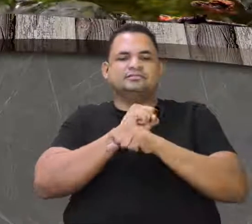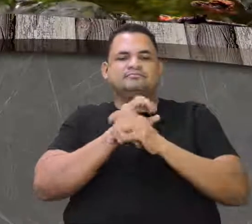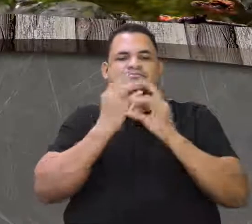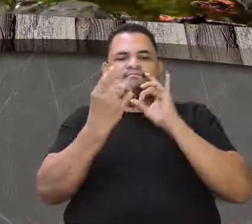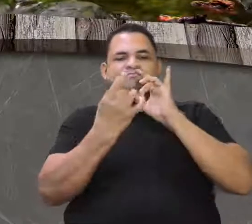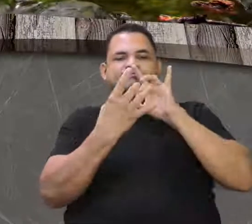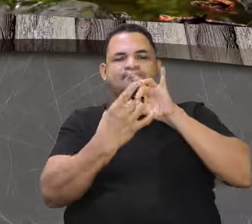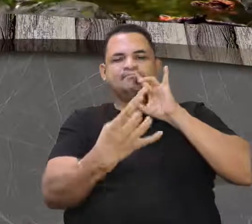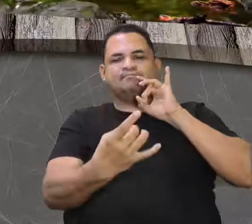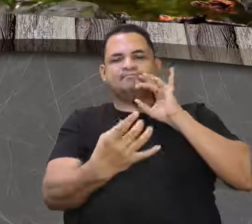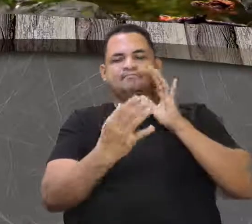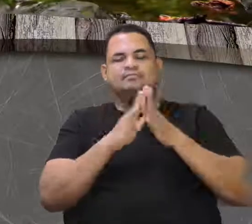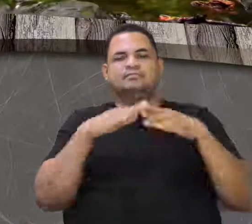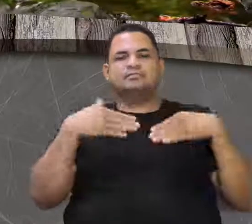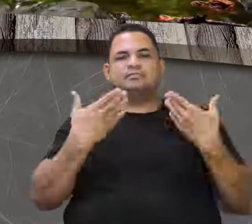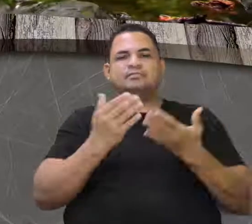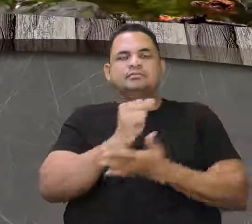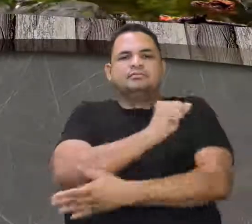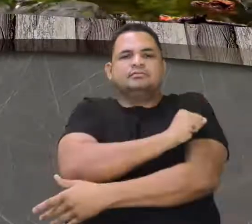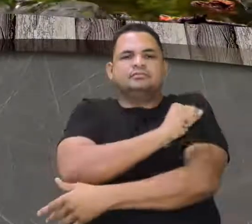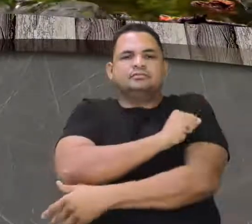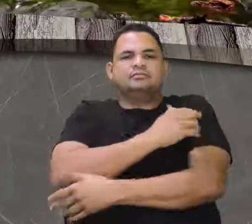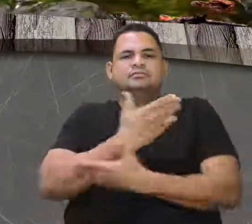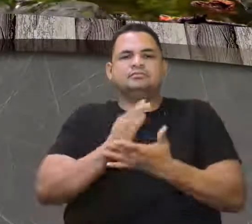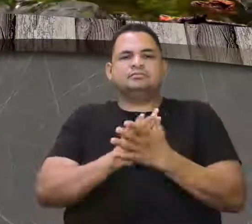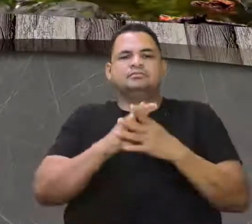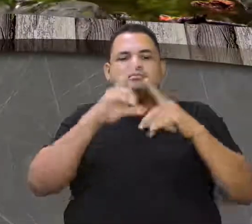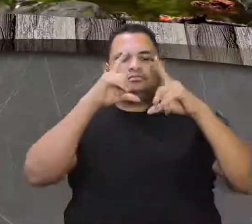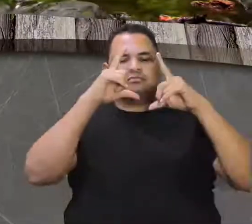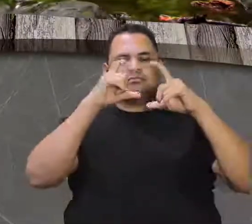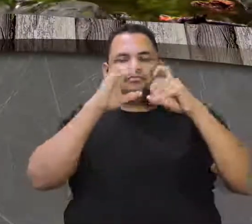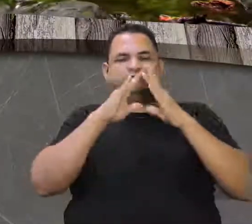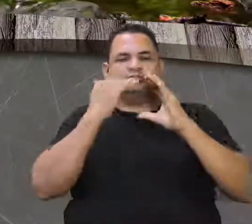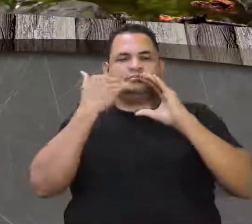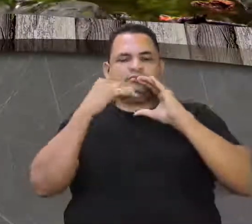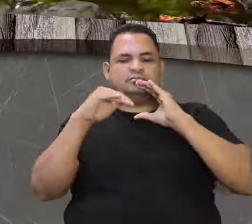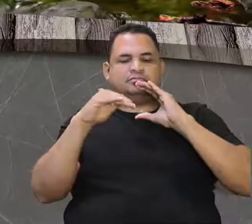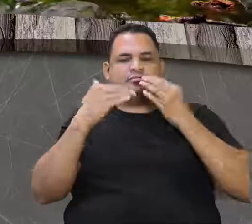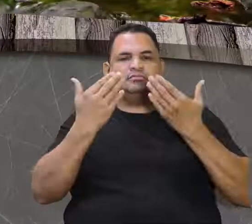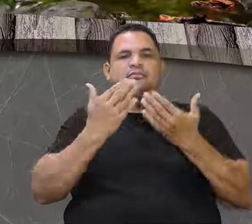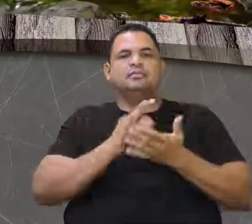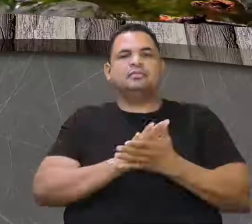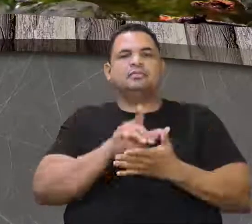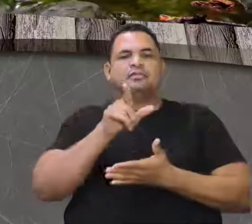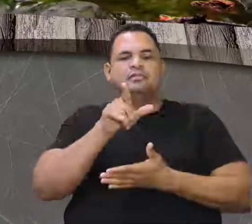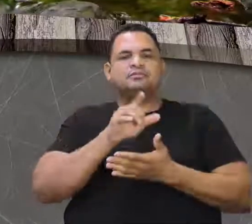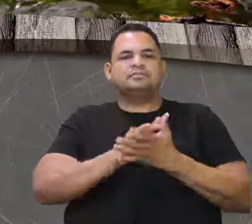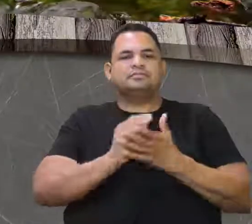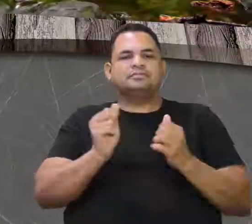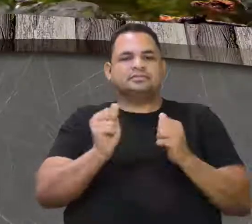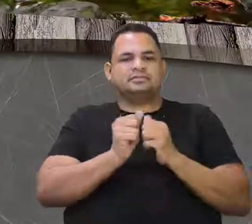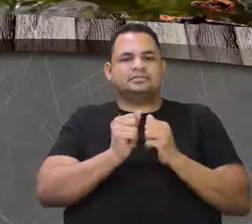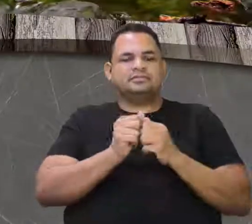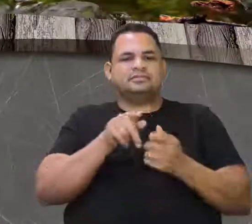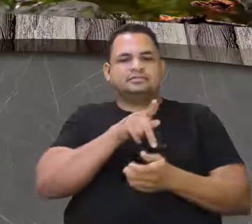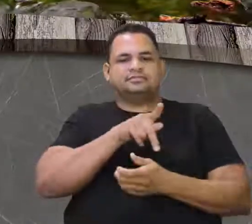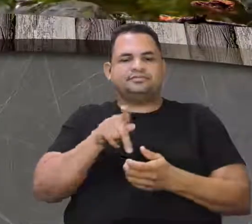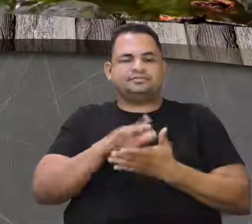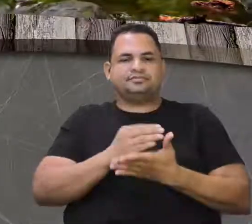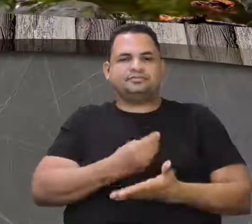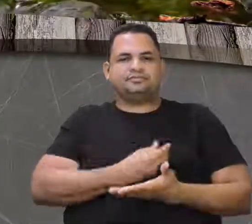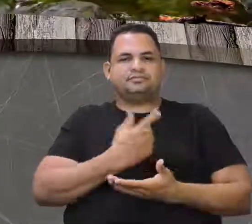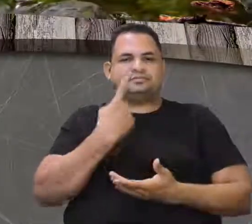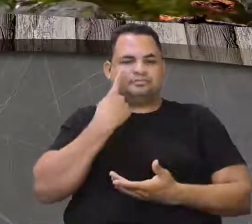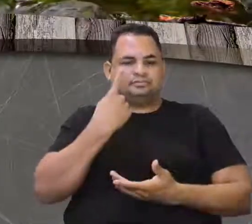tá, professores? Como esses alunos ainda estão por aqui, manda a fotinho deles pra gente. Você tá lá também, professor presencial, pra gente